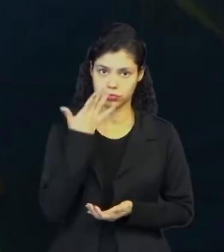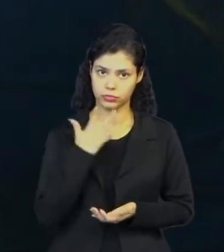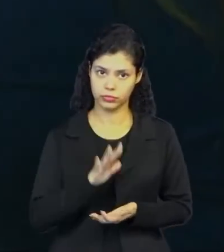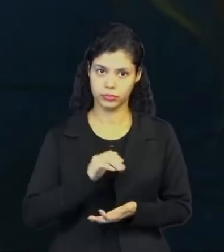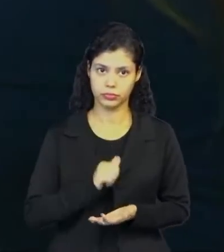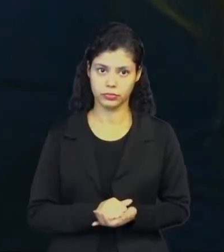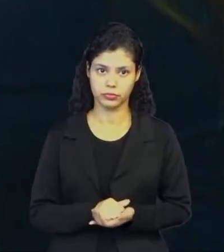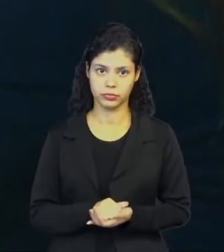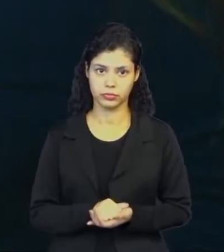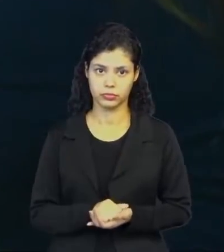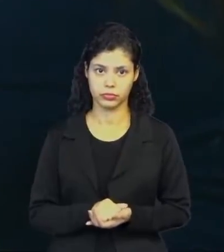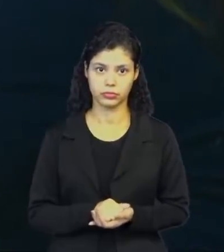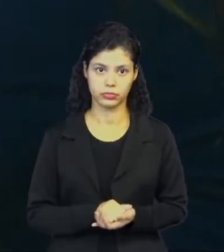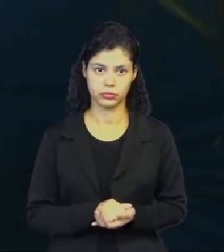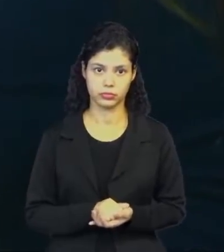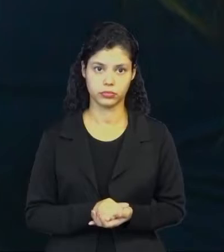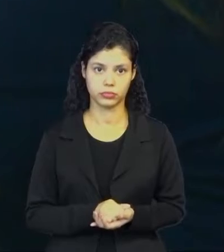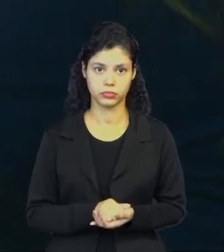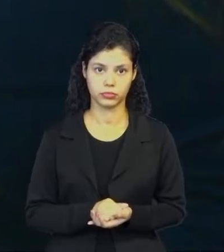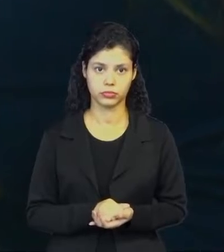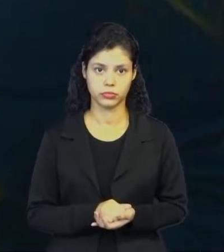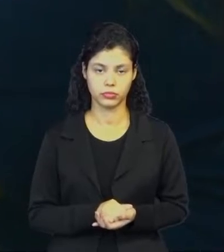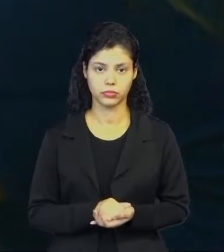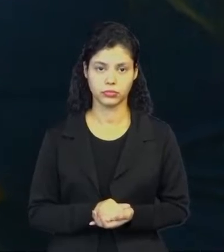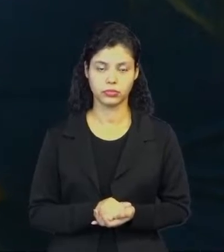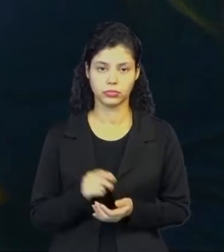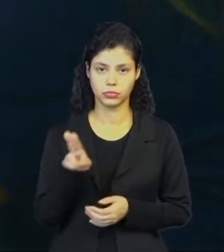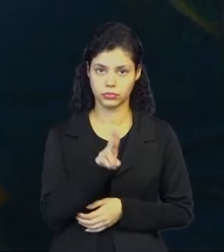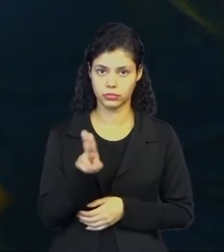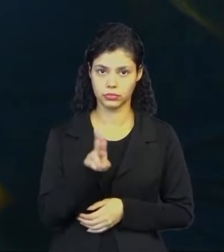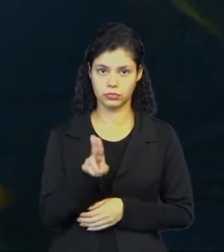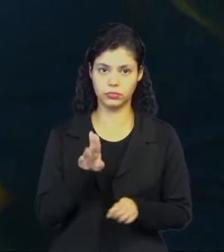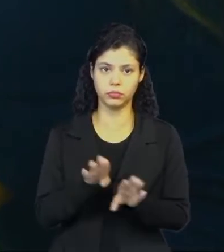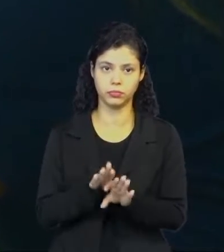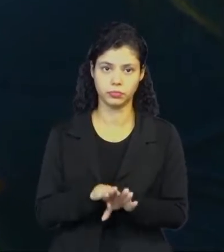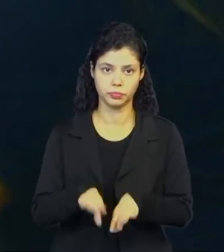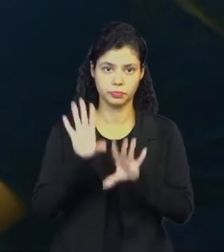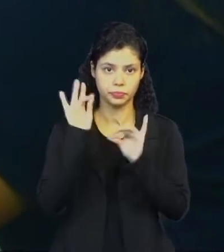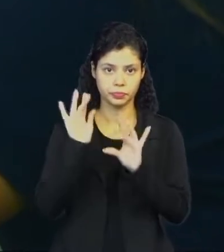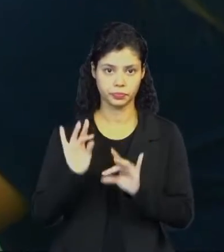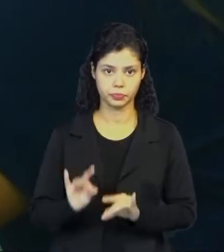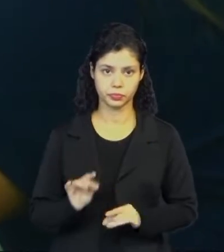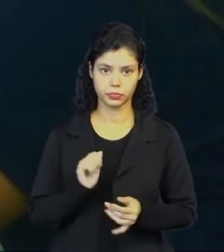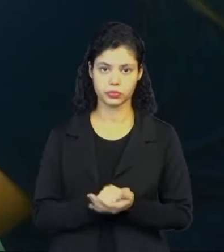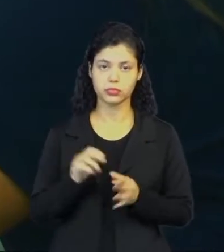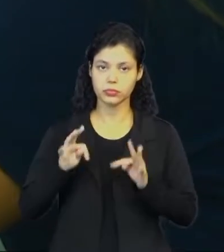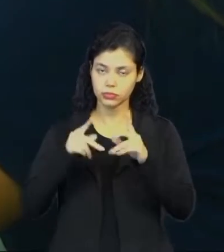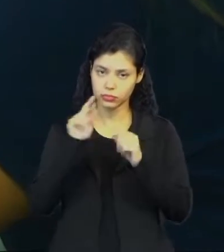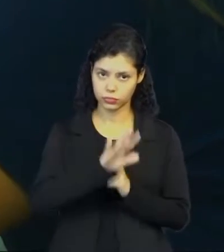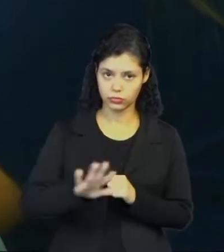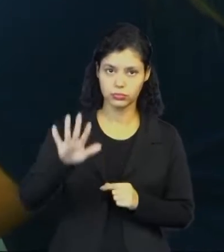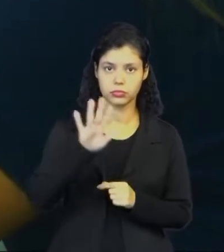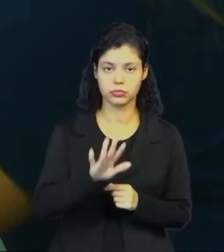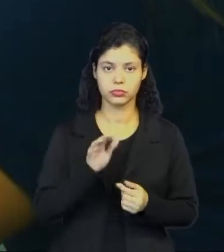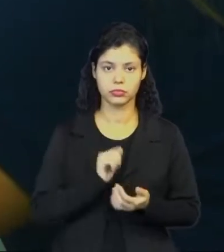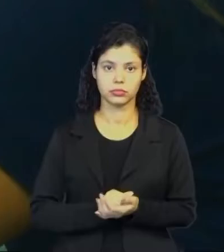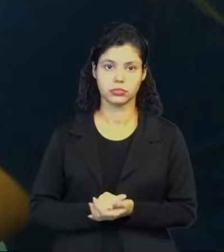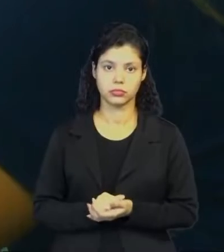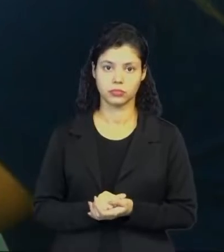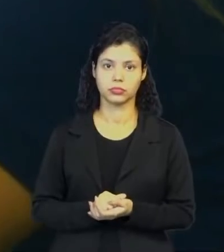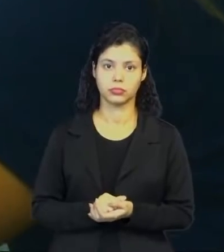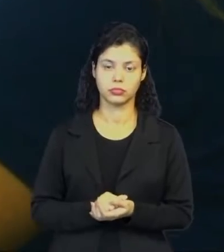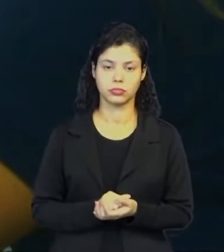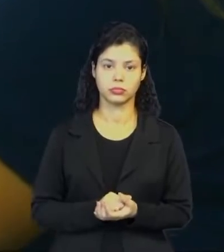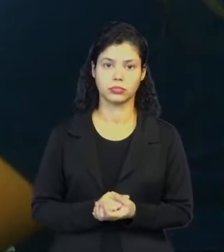crianças. Nome das crianças aqui. Ok? E aqui o total de